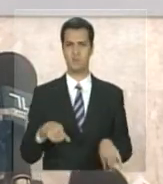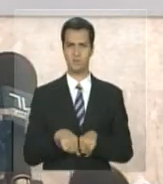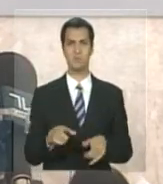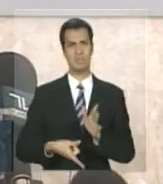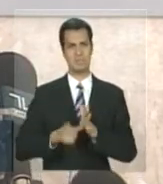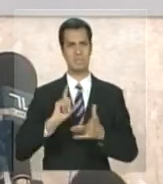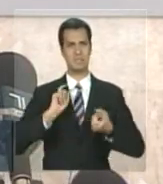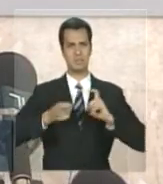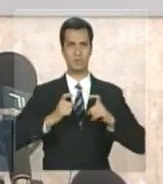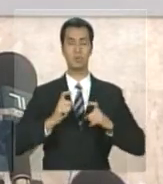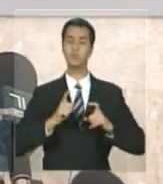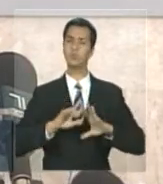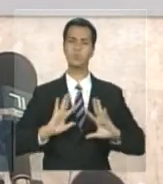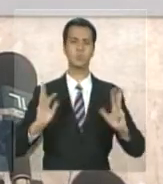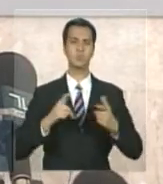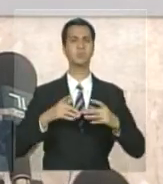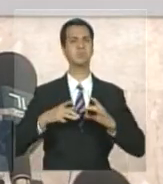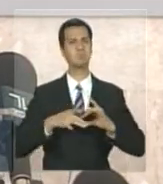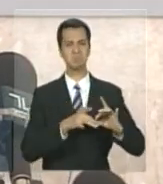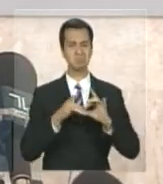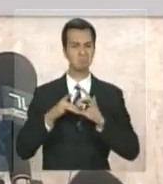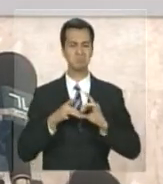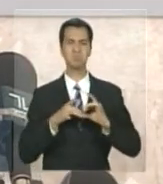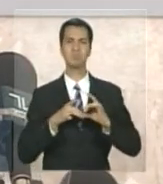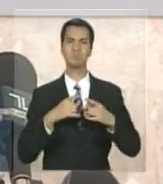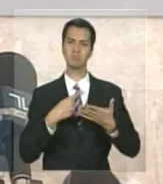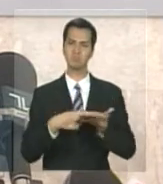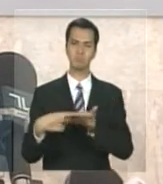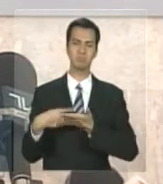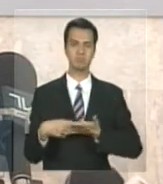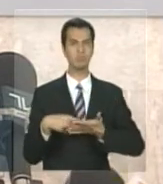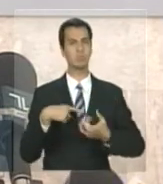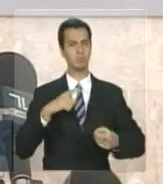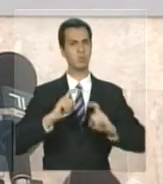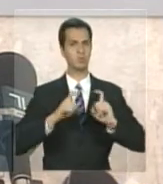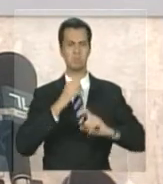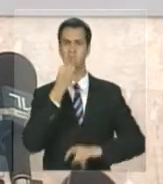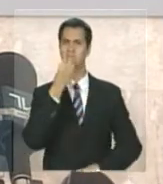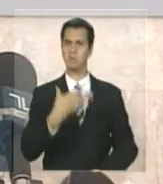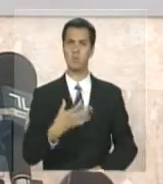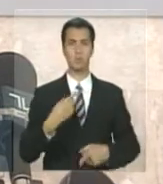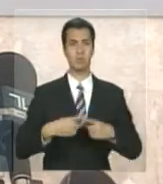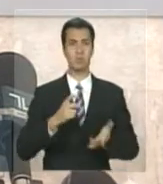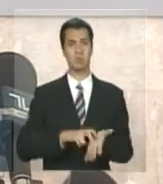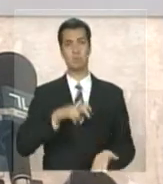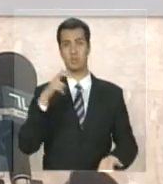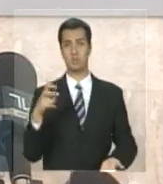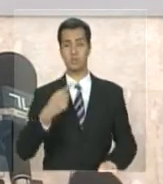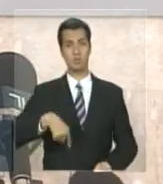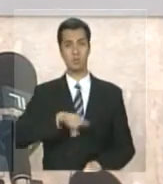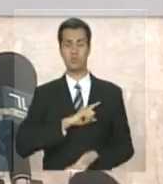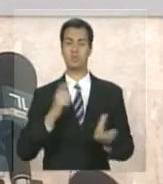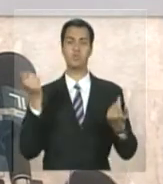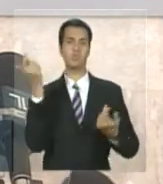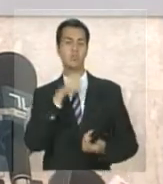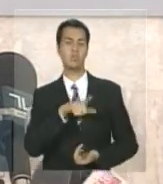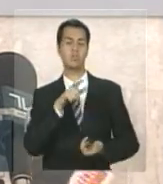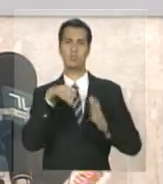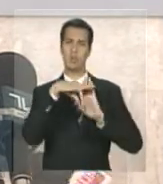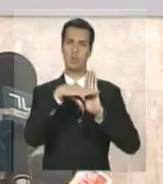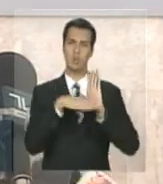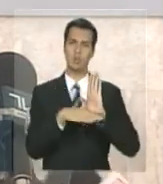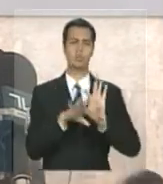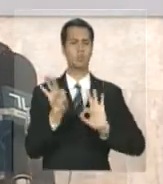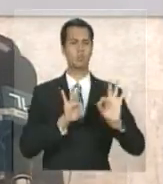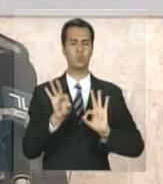e bastante harmônica, e conseguimos, acho que, ter uma reunião muito produtiva, porque numa manhã conseguimos passar toda a agenda de qual é o planejamento